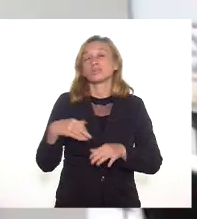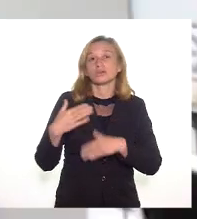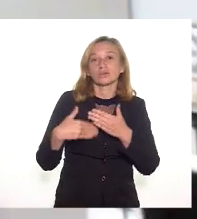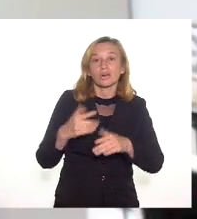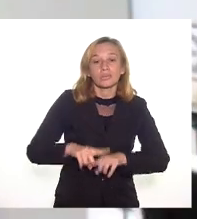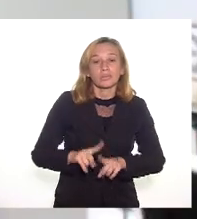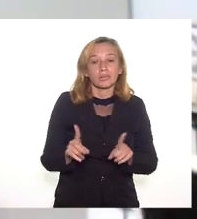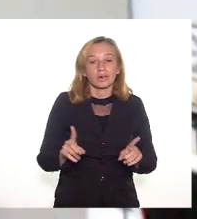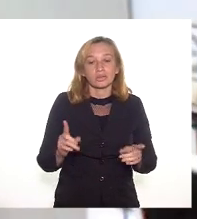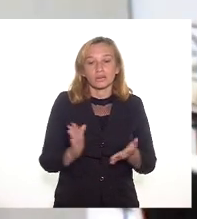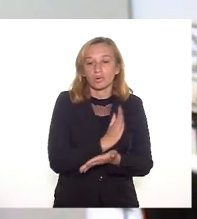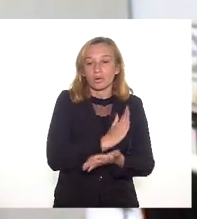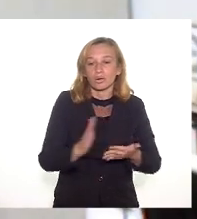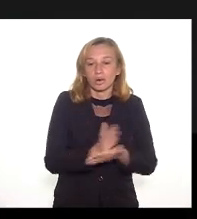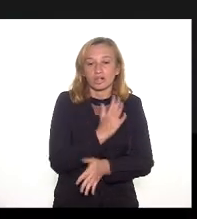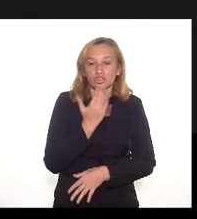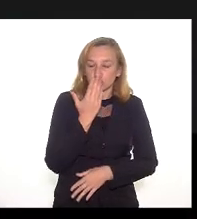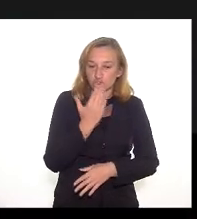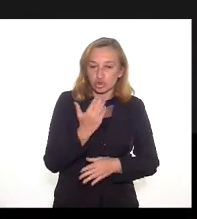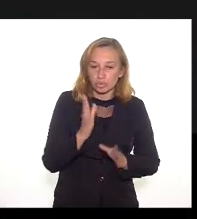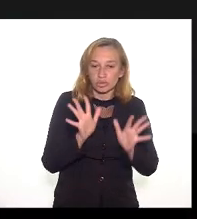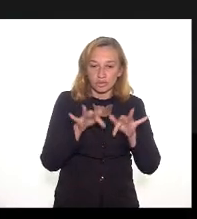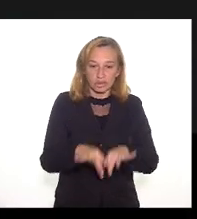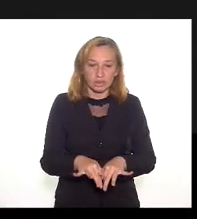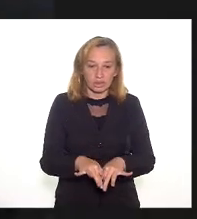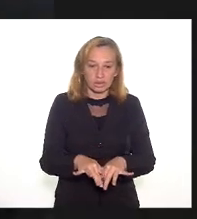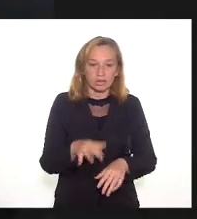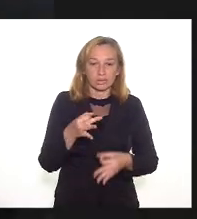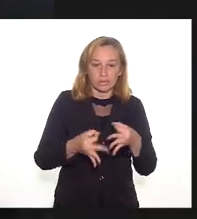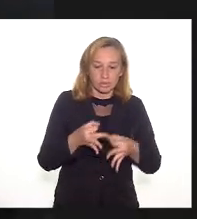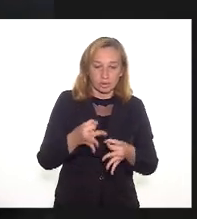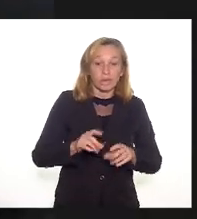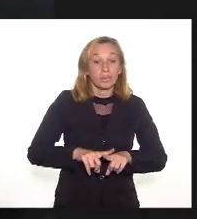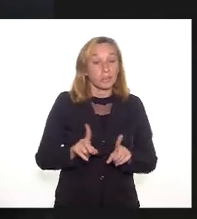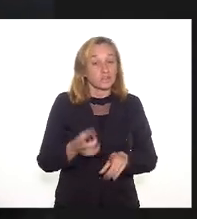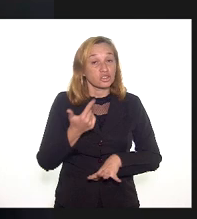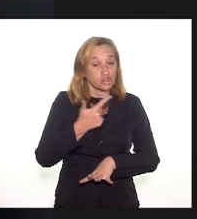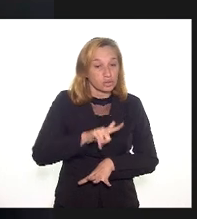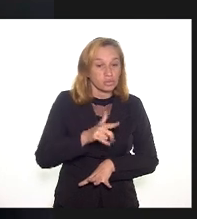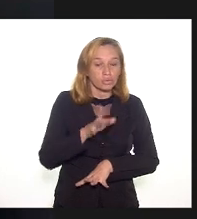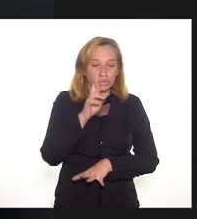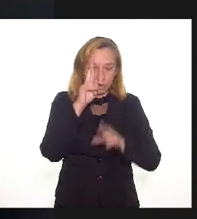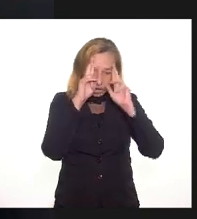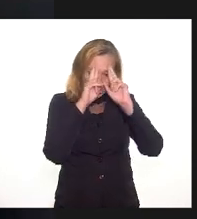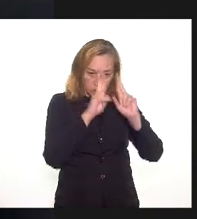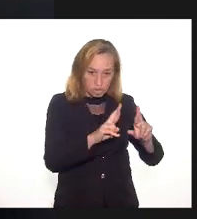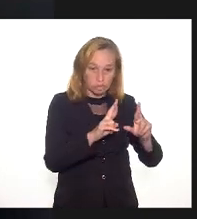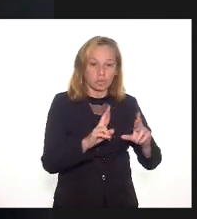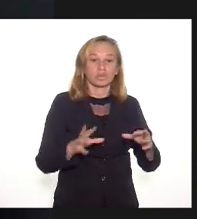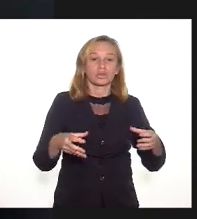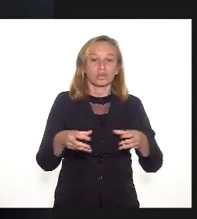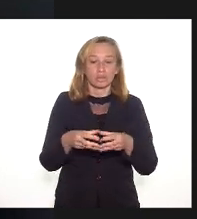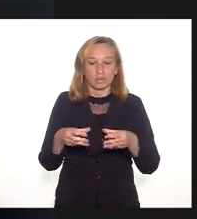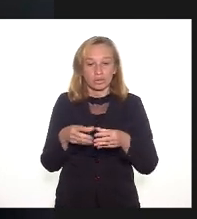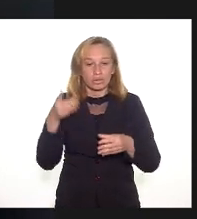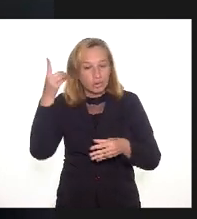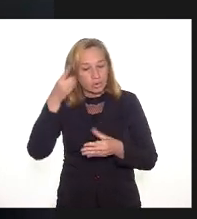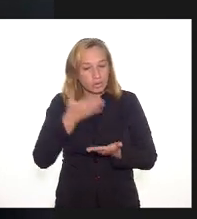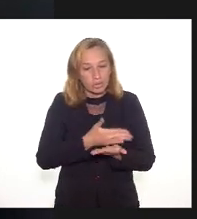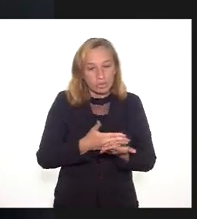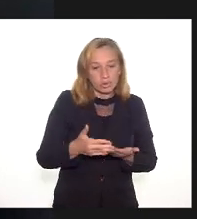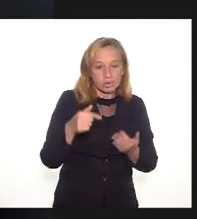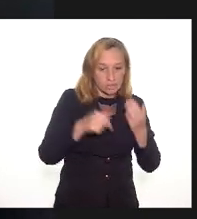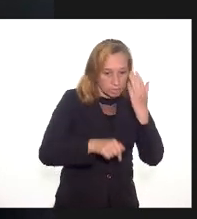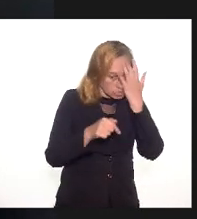mas sem qualquer tipo de conclusão ou sentença transitada e julgada. Mais uma vez, respeito muito esse parlamento. Estou começando